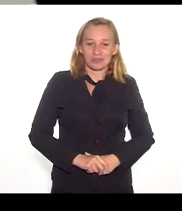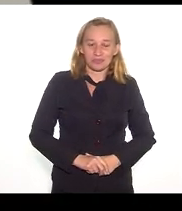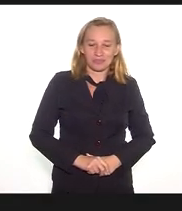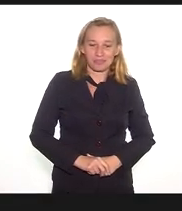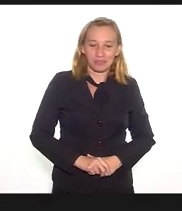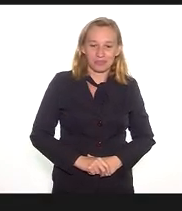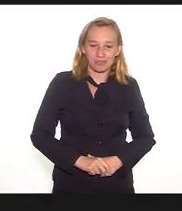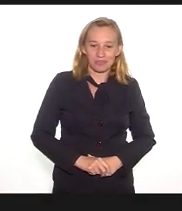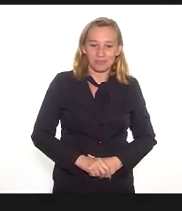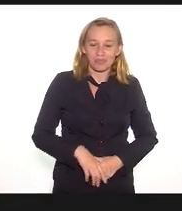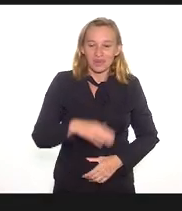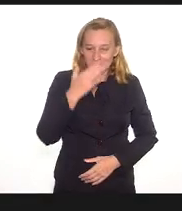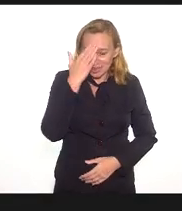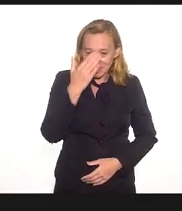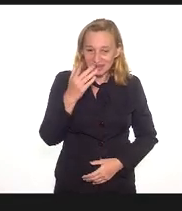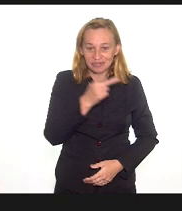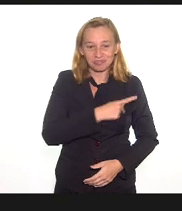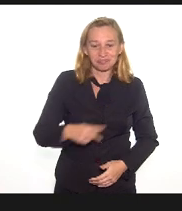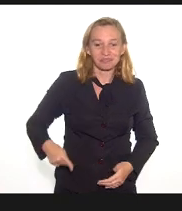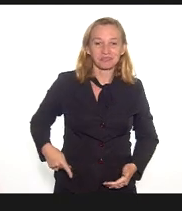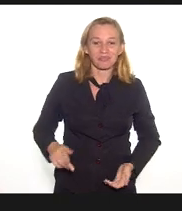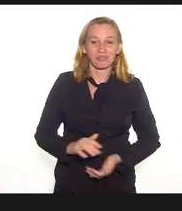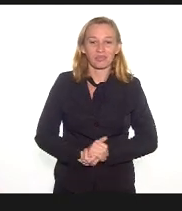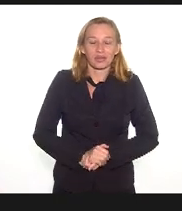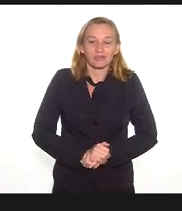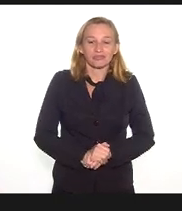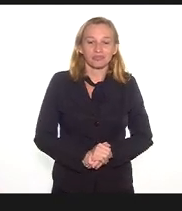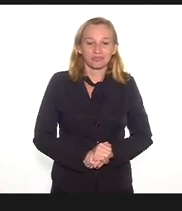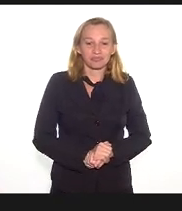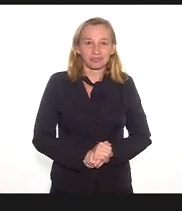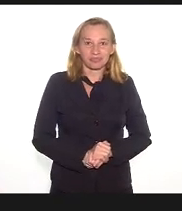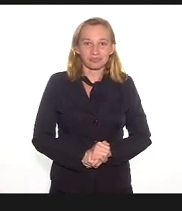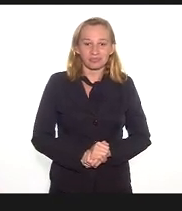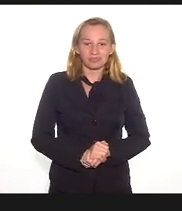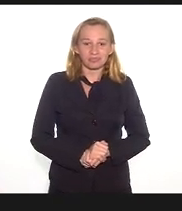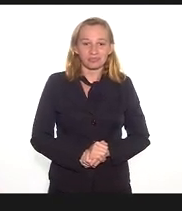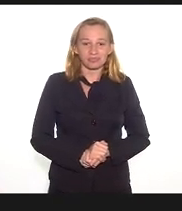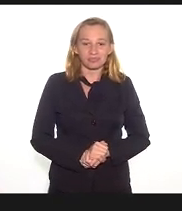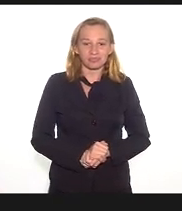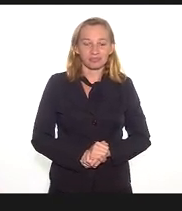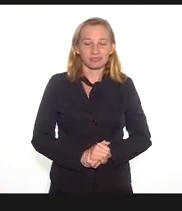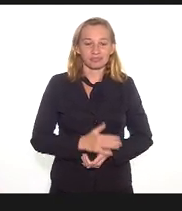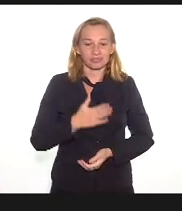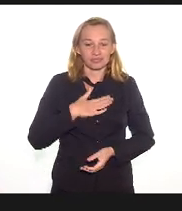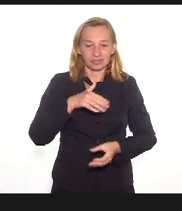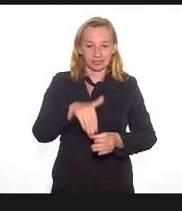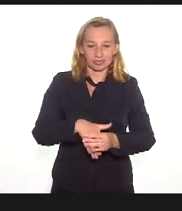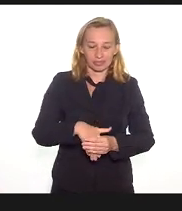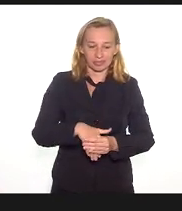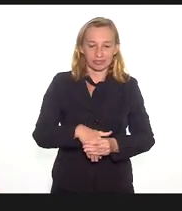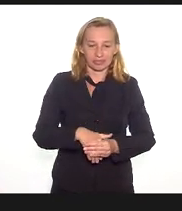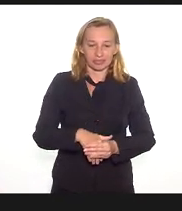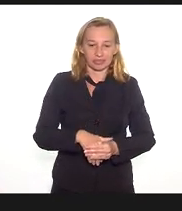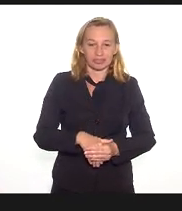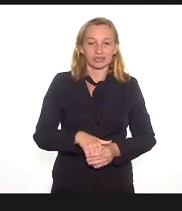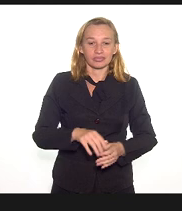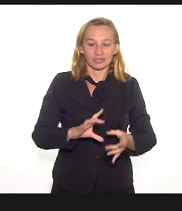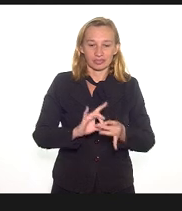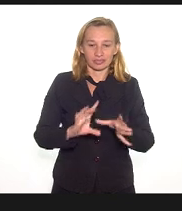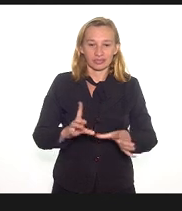Presidente, obrigada, presidente. Eu vou abrir a minha declaração de voto, deixar primeiro a Mônica